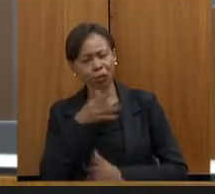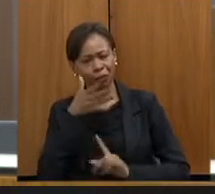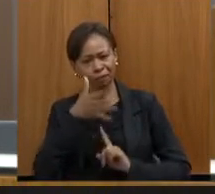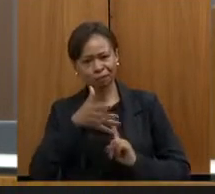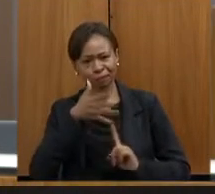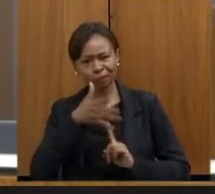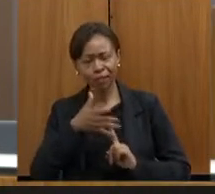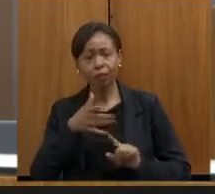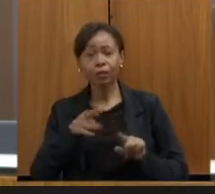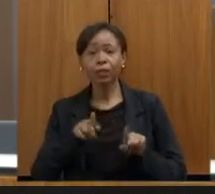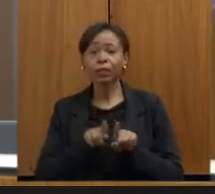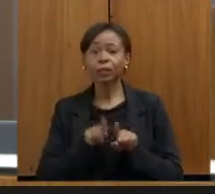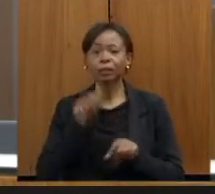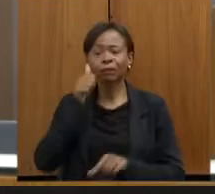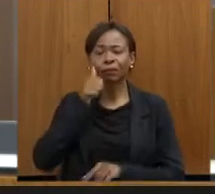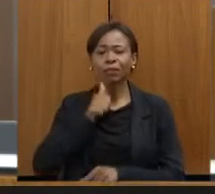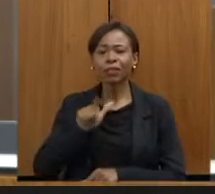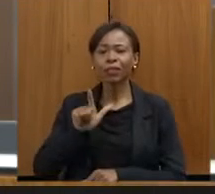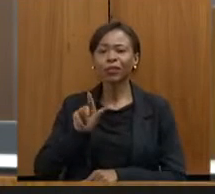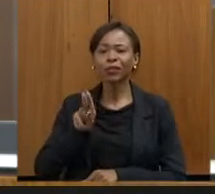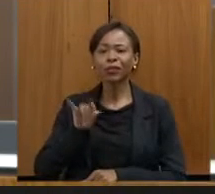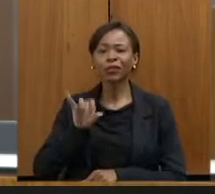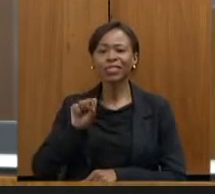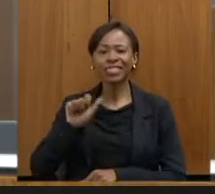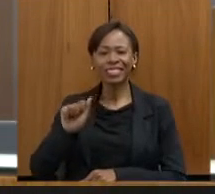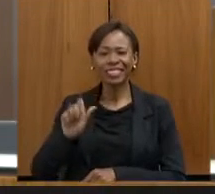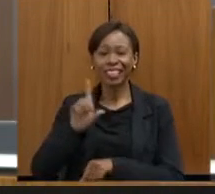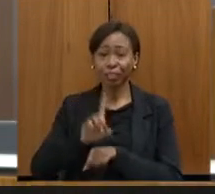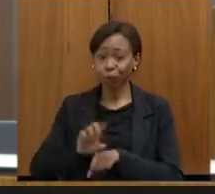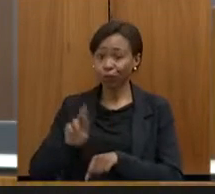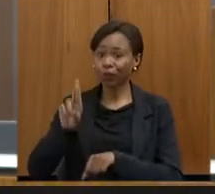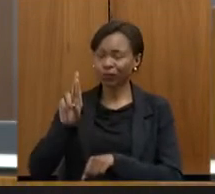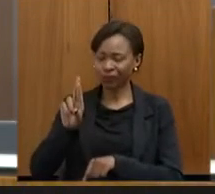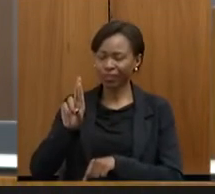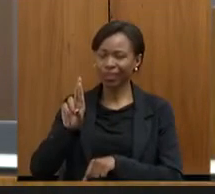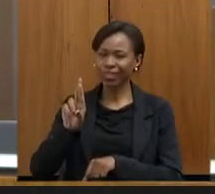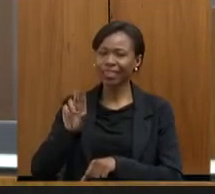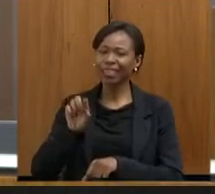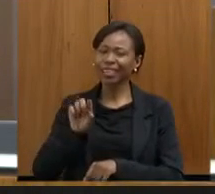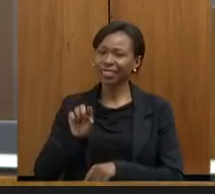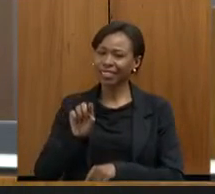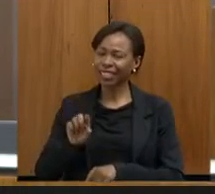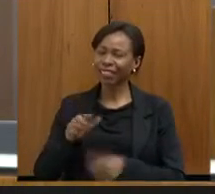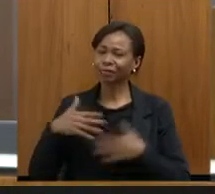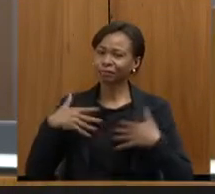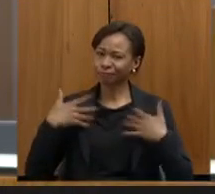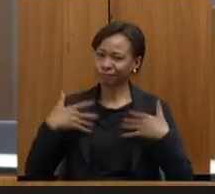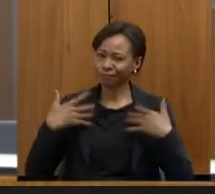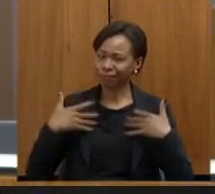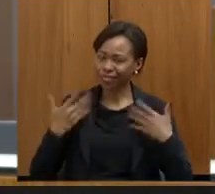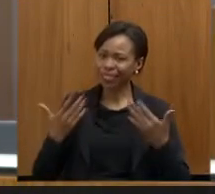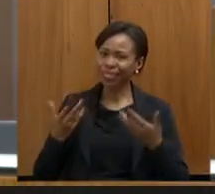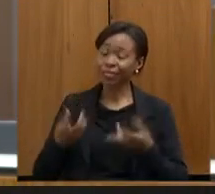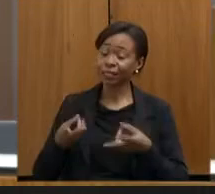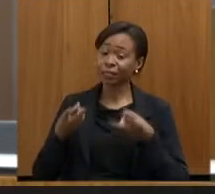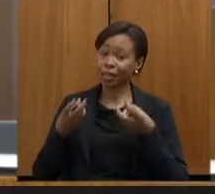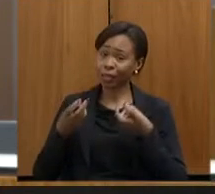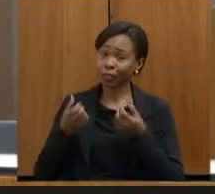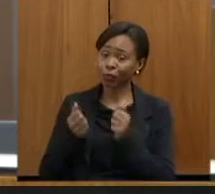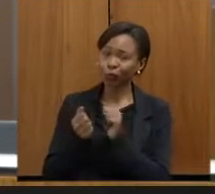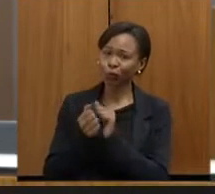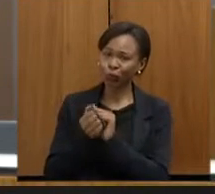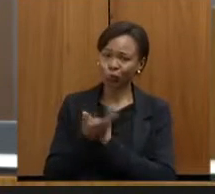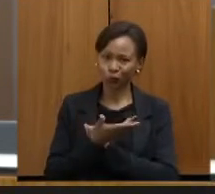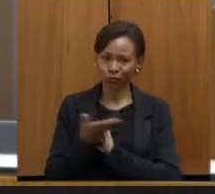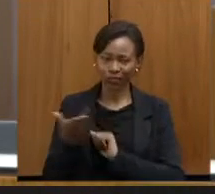doutora Luísa Cristina Milagres, da Fundação Sra. Pinheiro, muita alegria estar com vocês